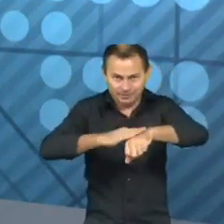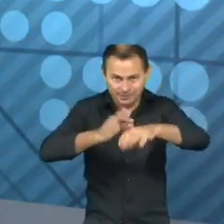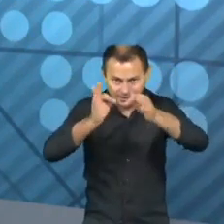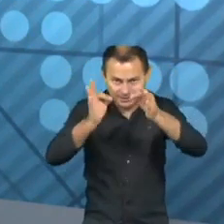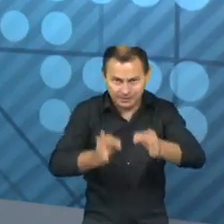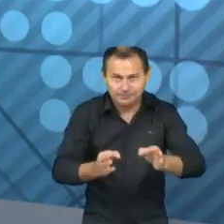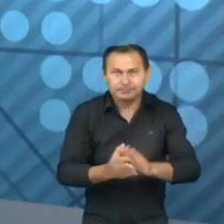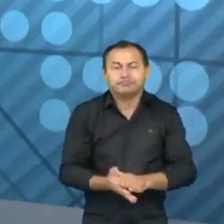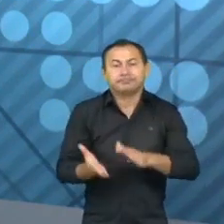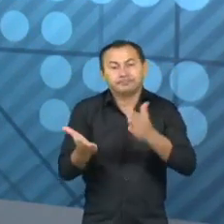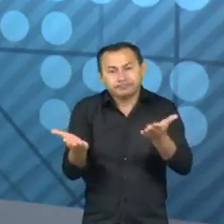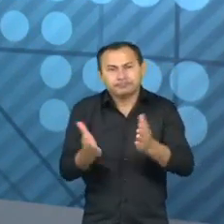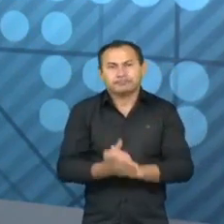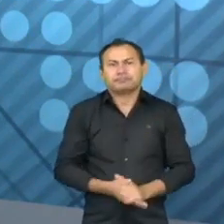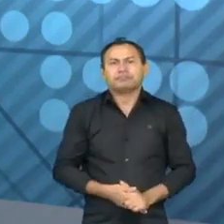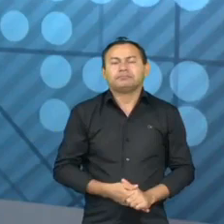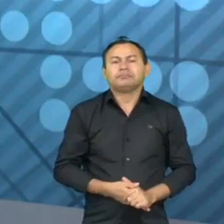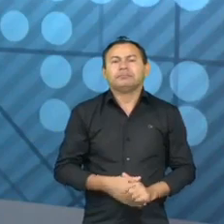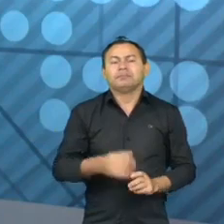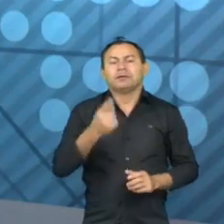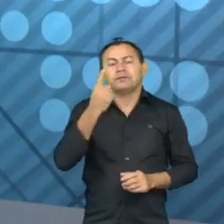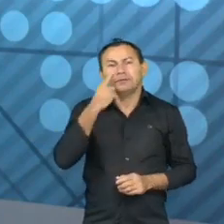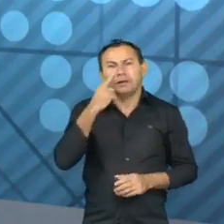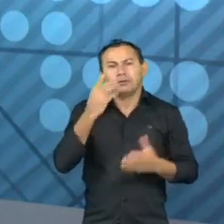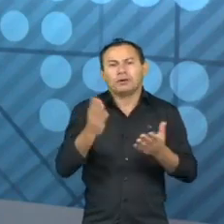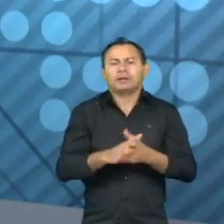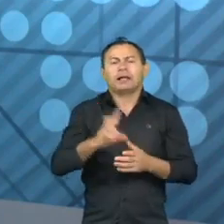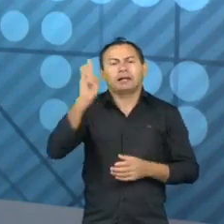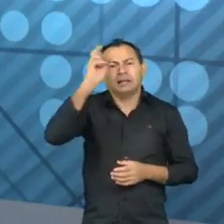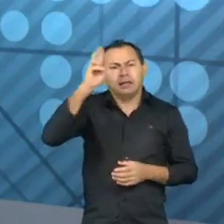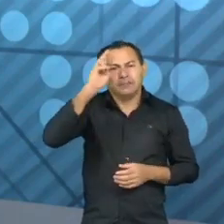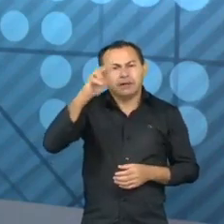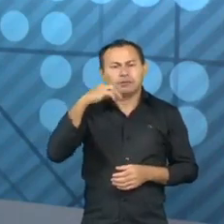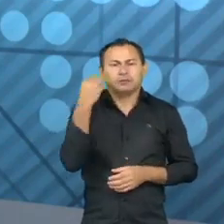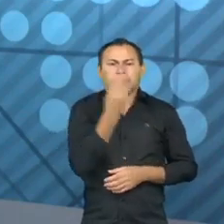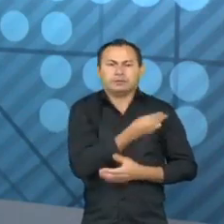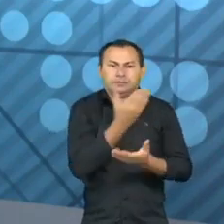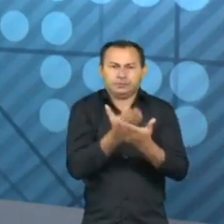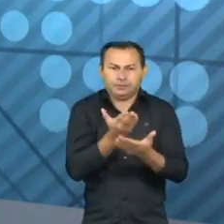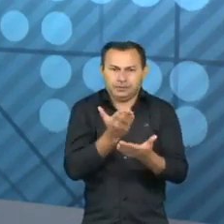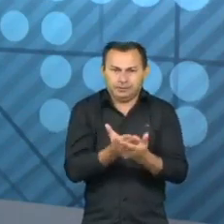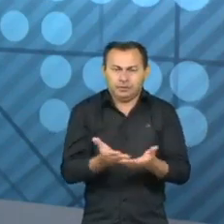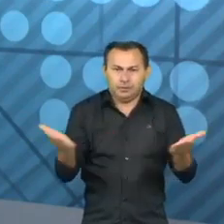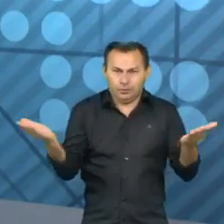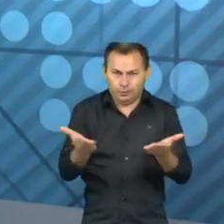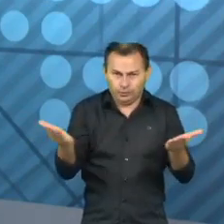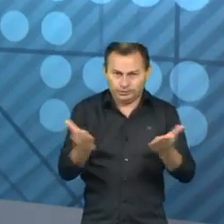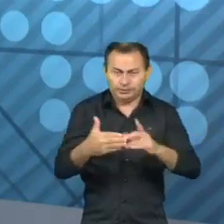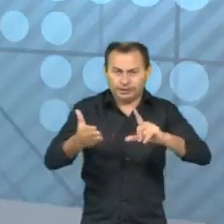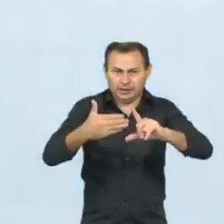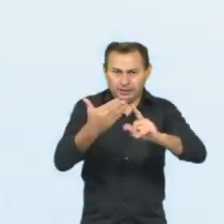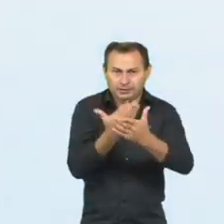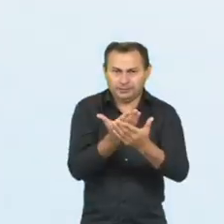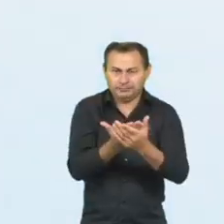certo? Bom, vamos então recapitular o que nós vimos nesta